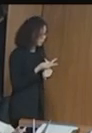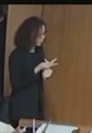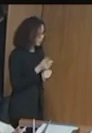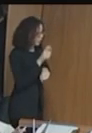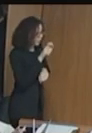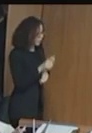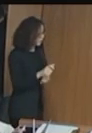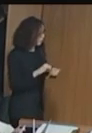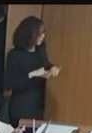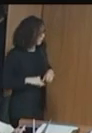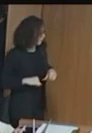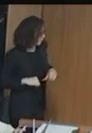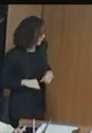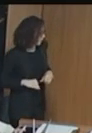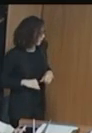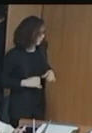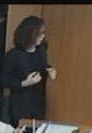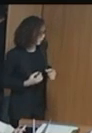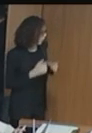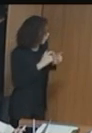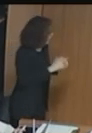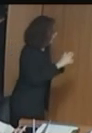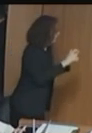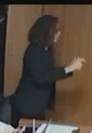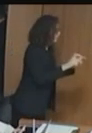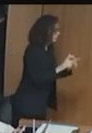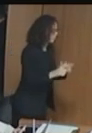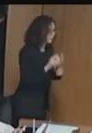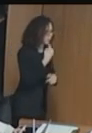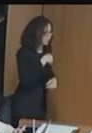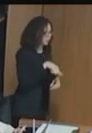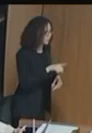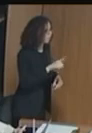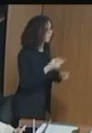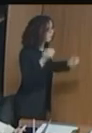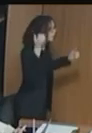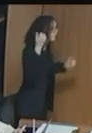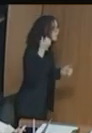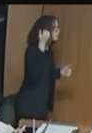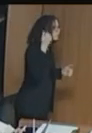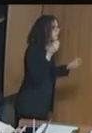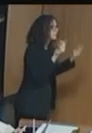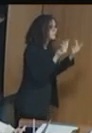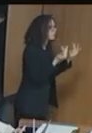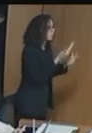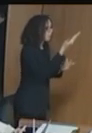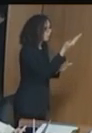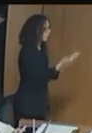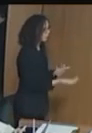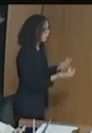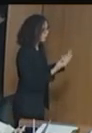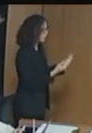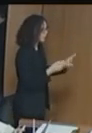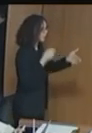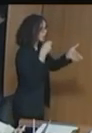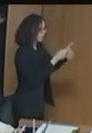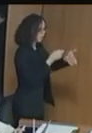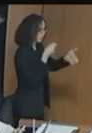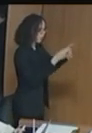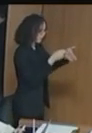vítimas. Aonde eu vou nessa cidade, eu escuto a mesma coisa. Assim como Vossa Excelência é